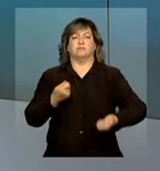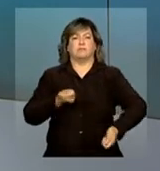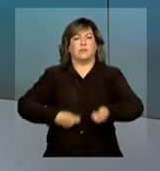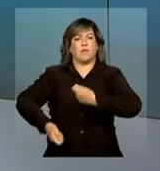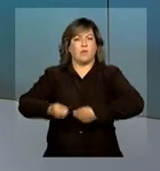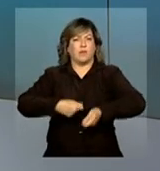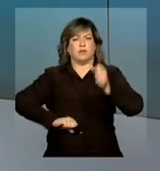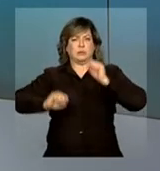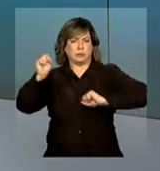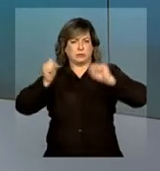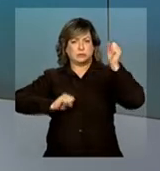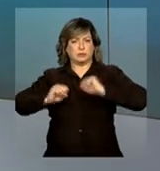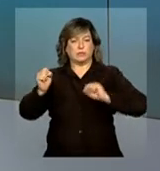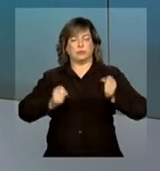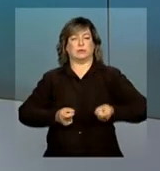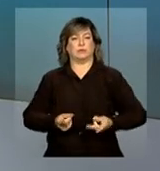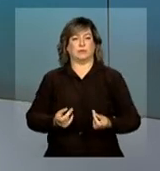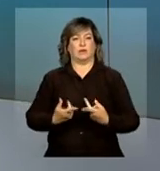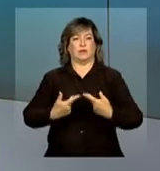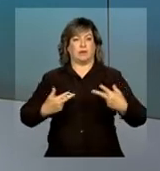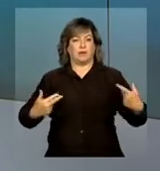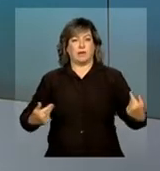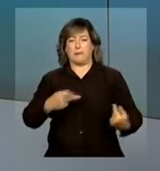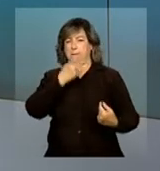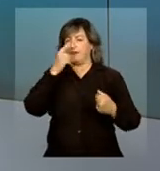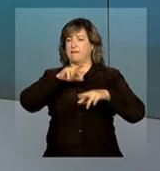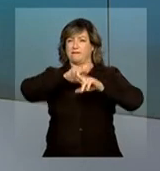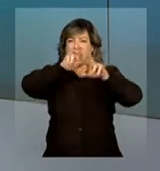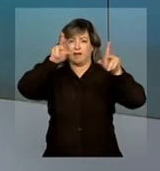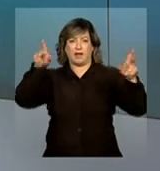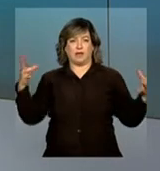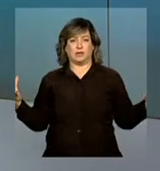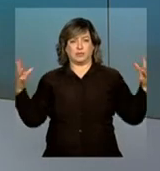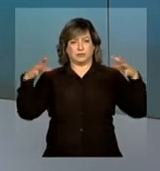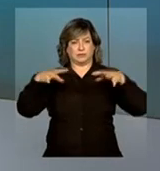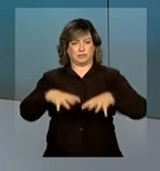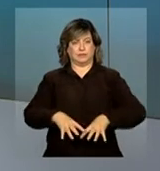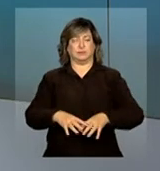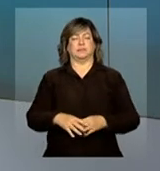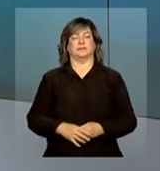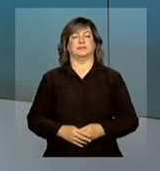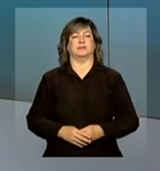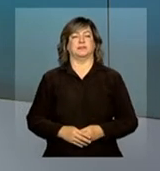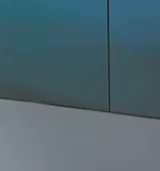impulsiona a indústria e o comércio e atrai pessoas de vários cantos do país.